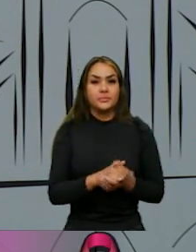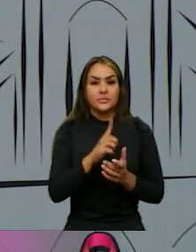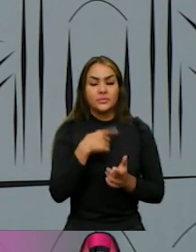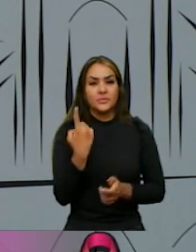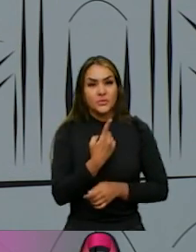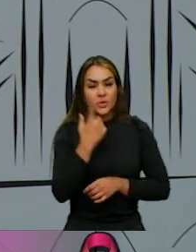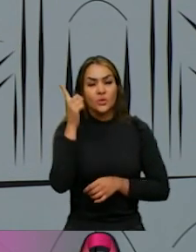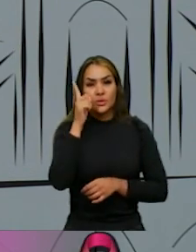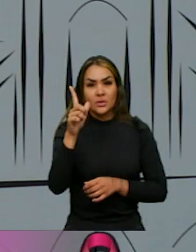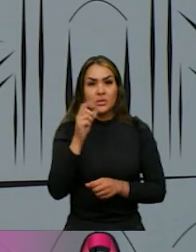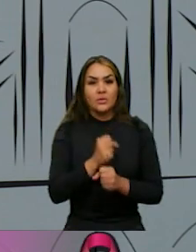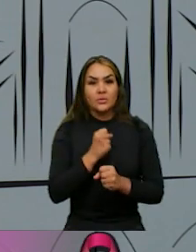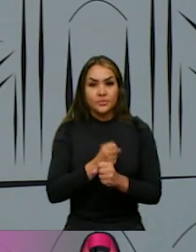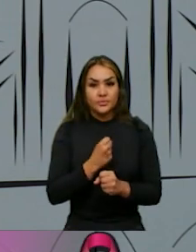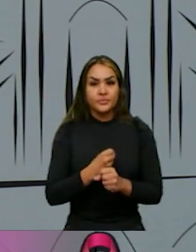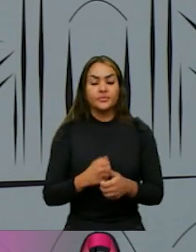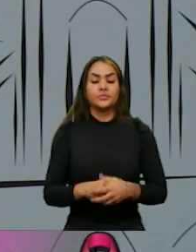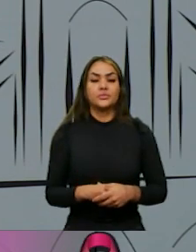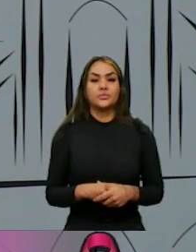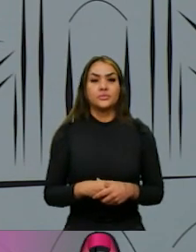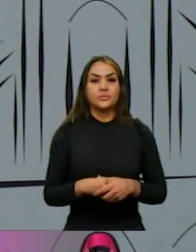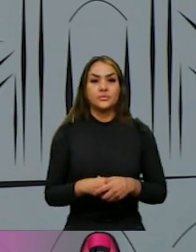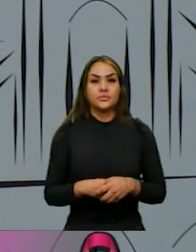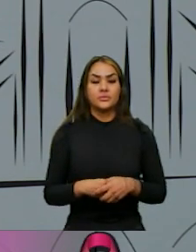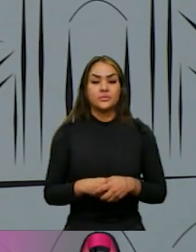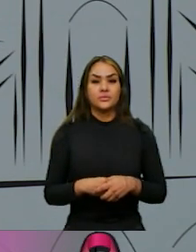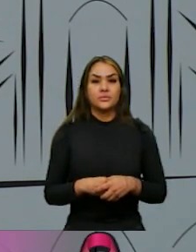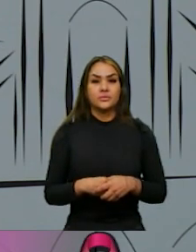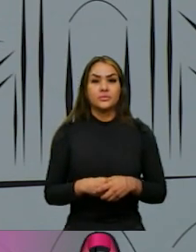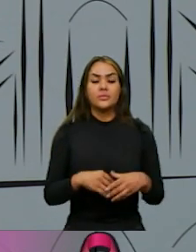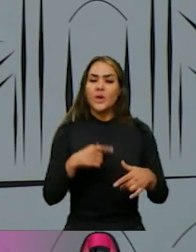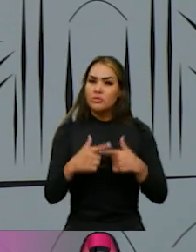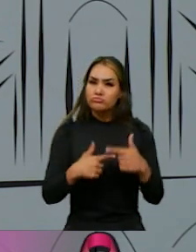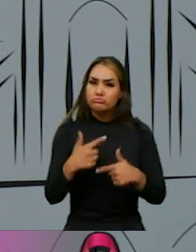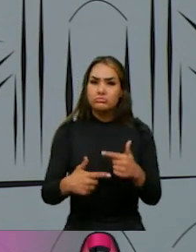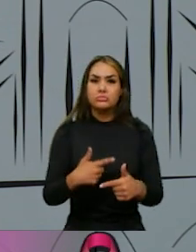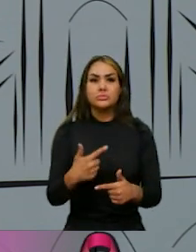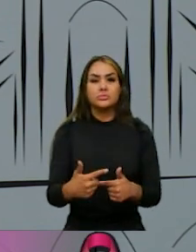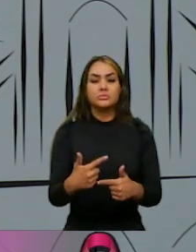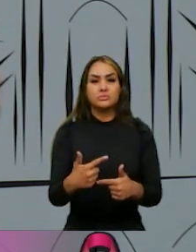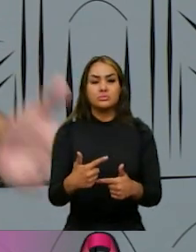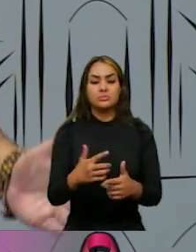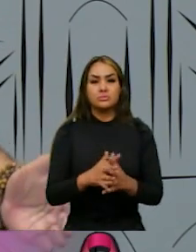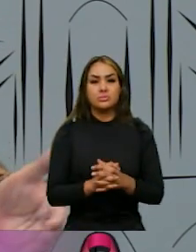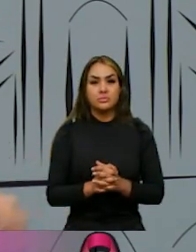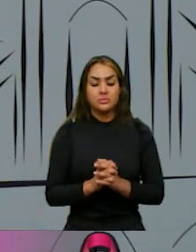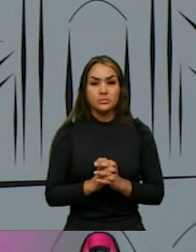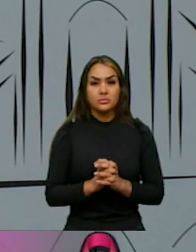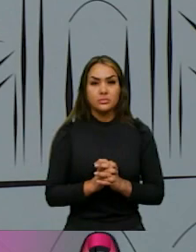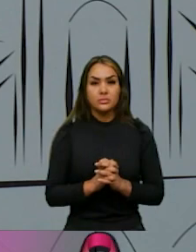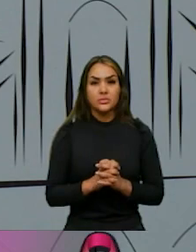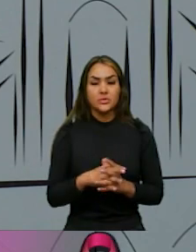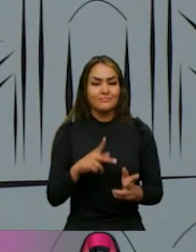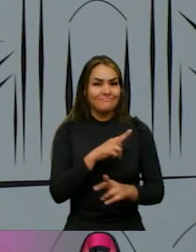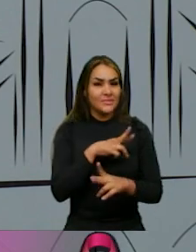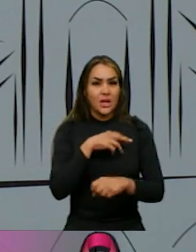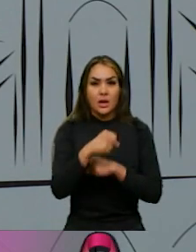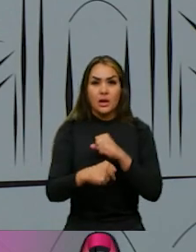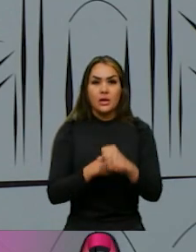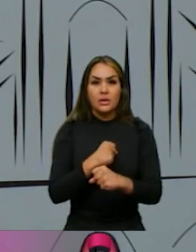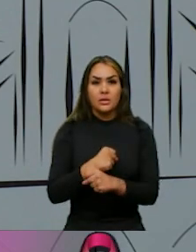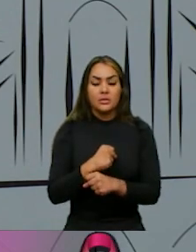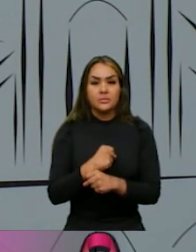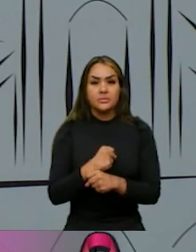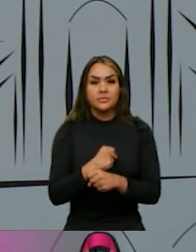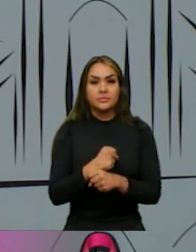bom. Também era uma luta já de anos e anos para